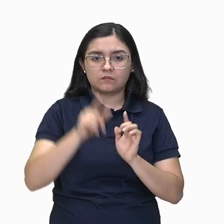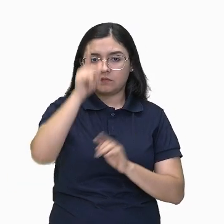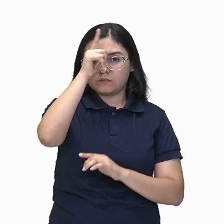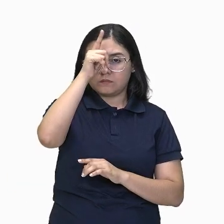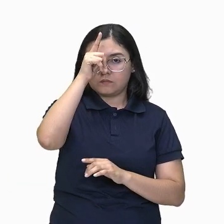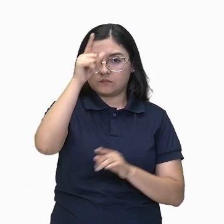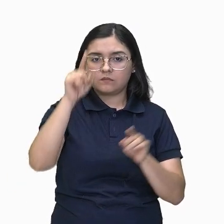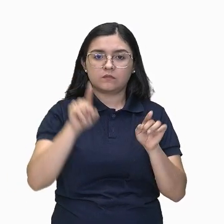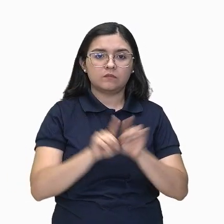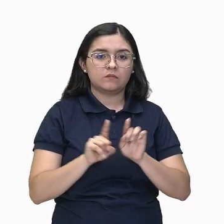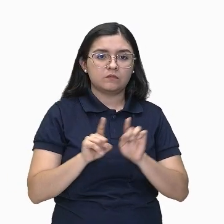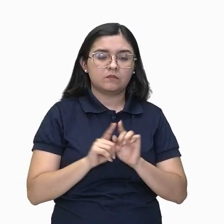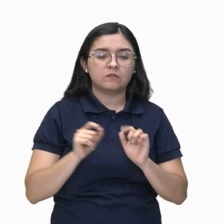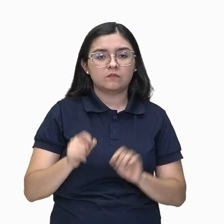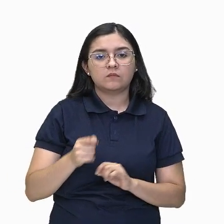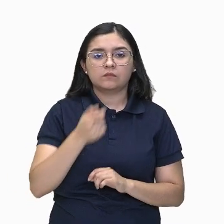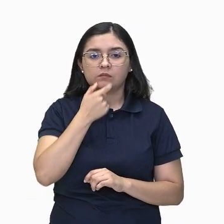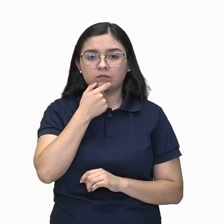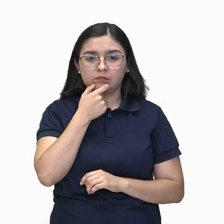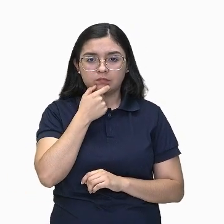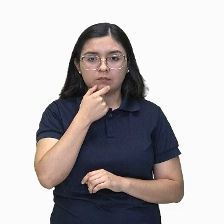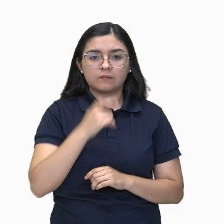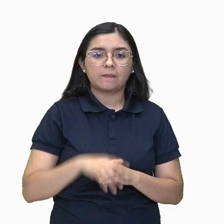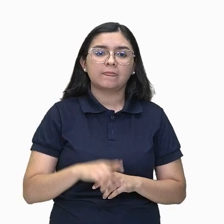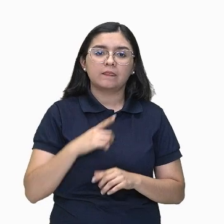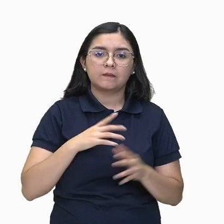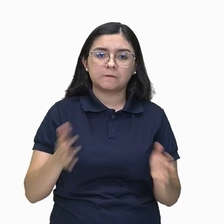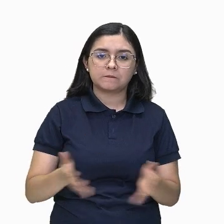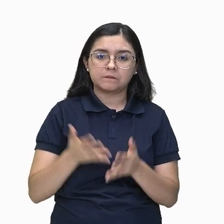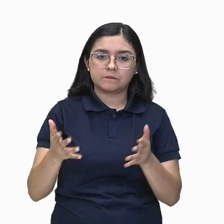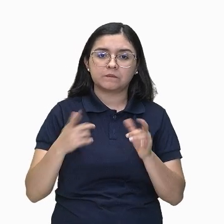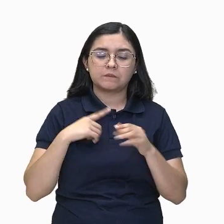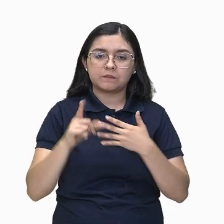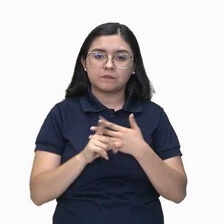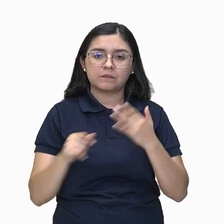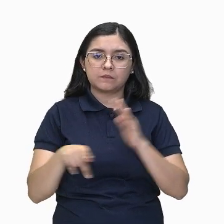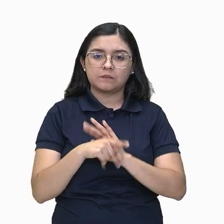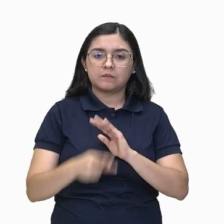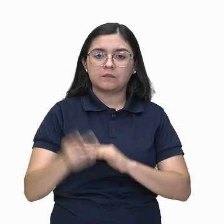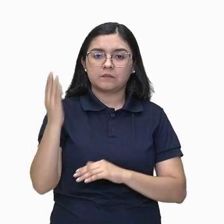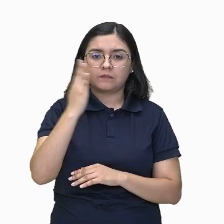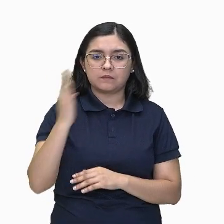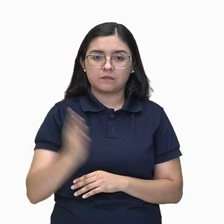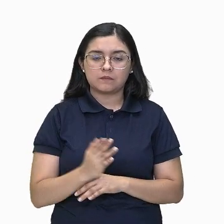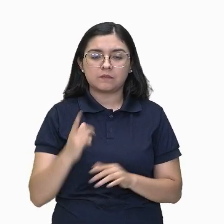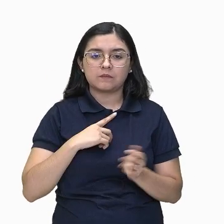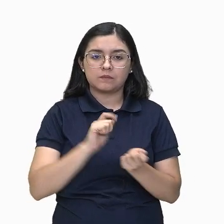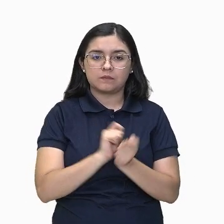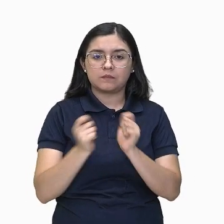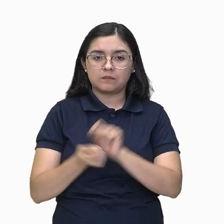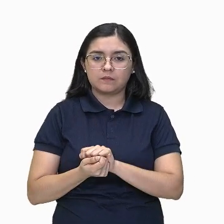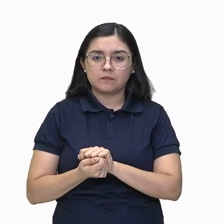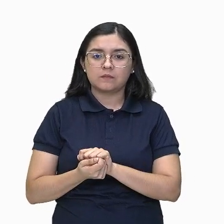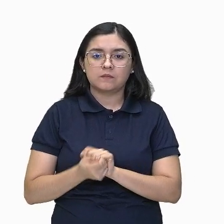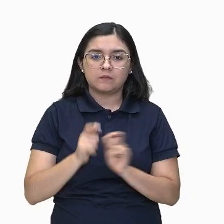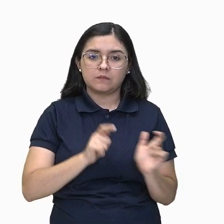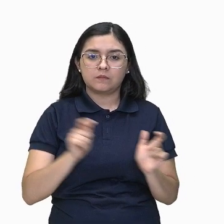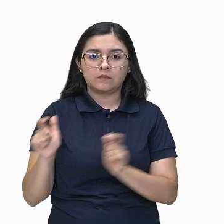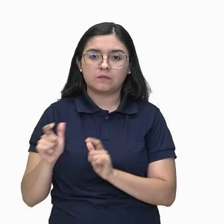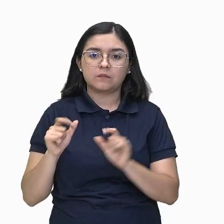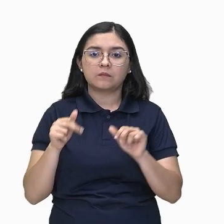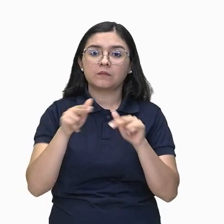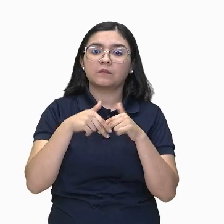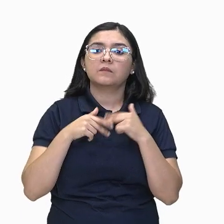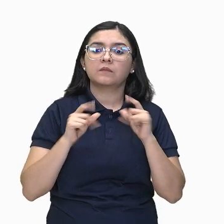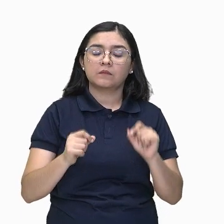Byron, Inglaterra, na Grã-Bretanha, né, inspira os autores brasileiros, mas com adaptações locais. Até por isso